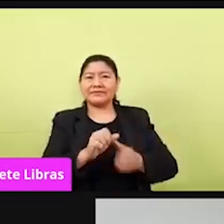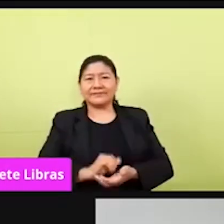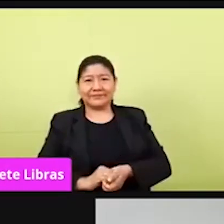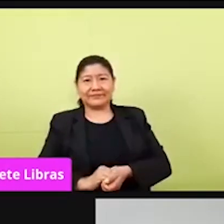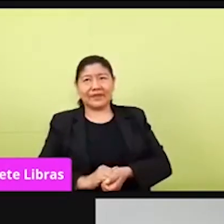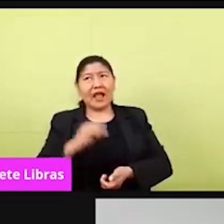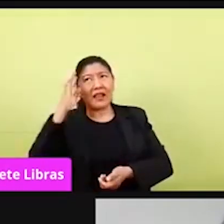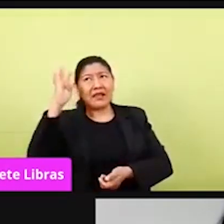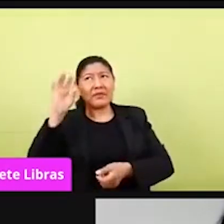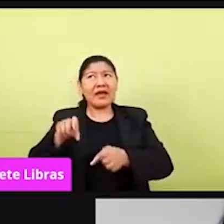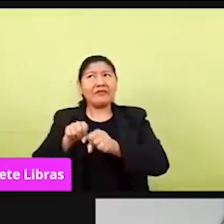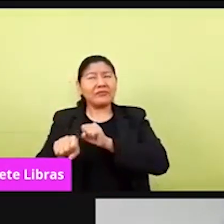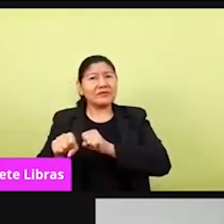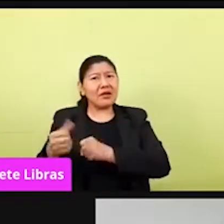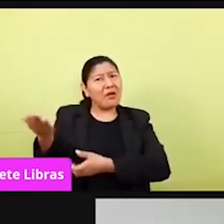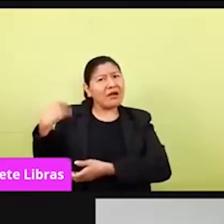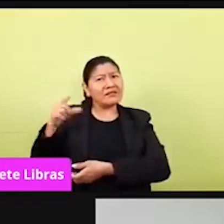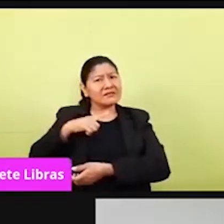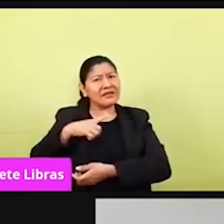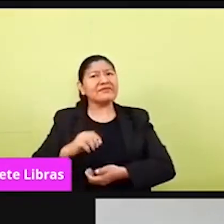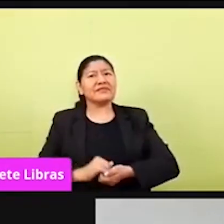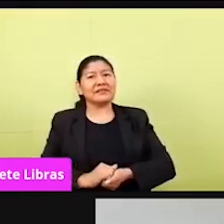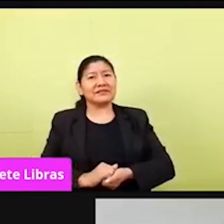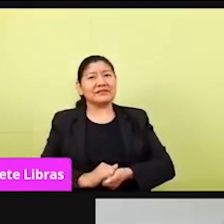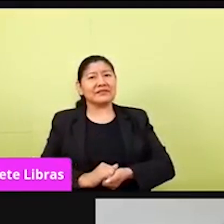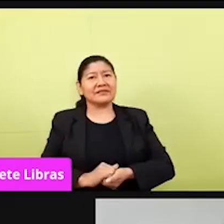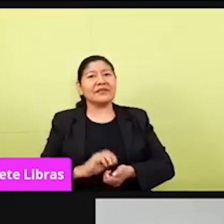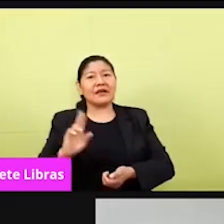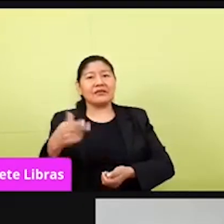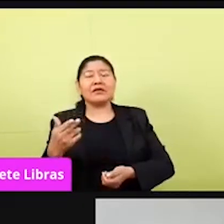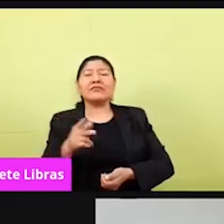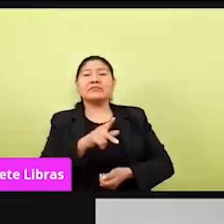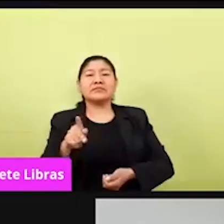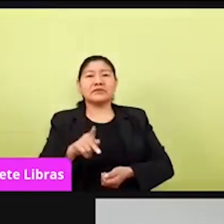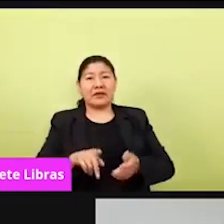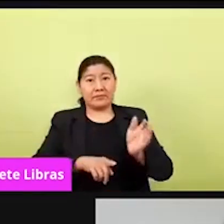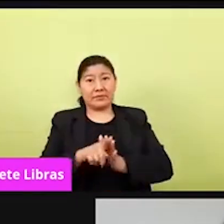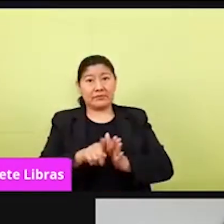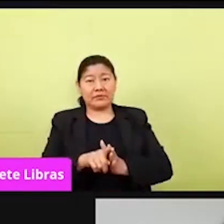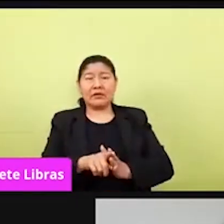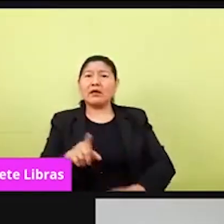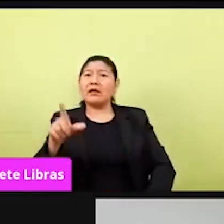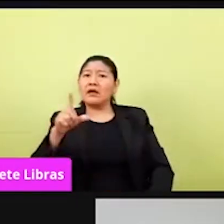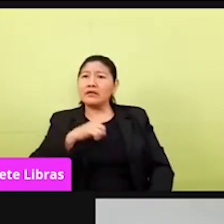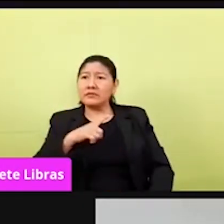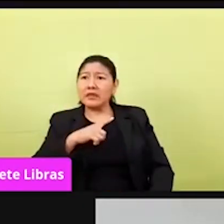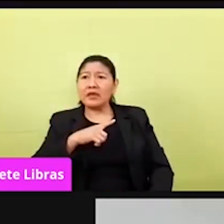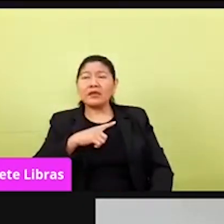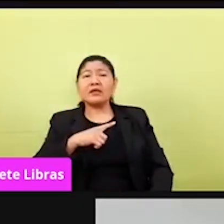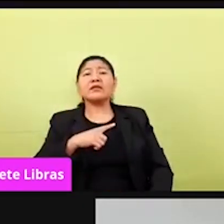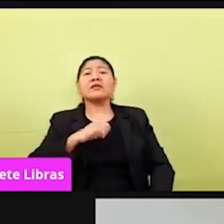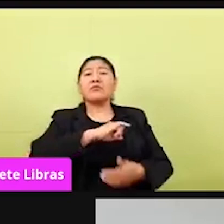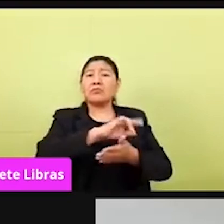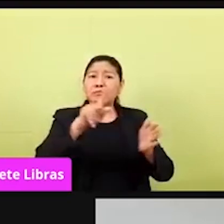dessa formação? Então, a professora Liane, ela pergunta aqui, existe algum programa específico para